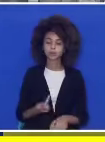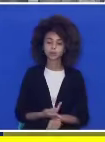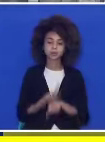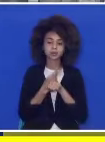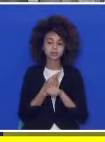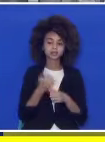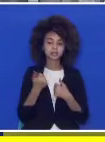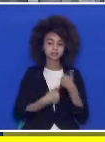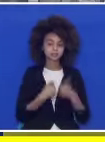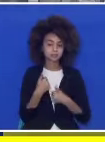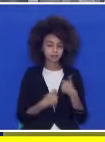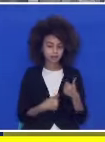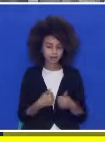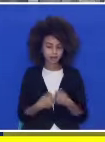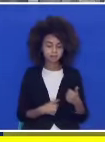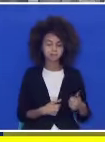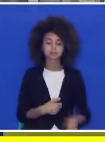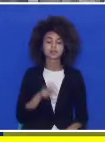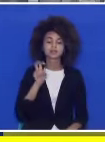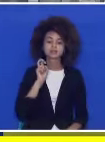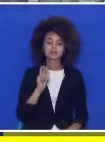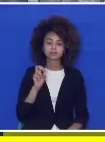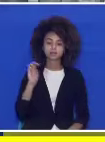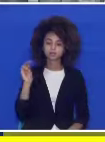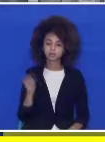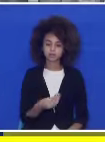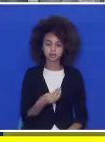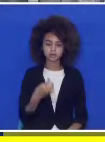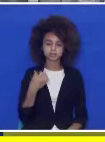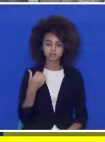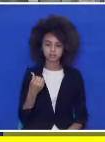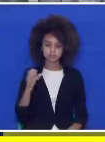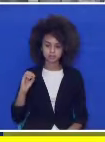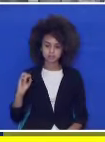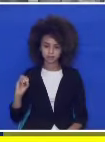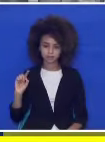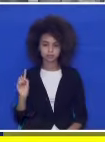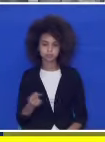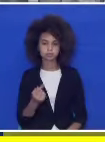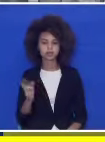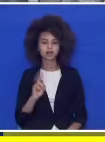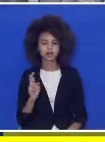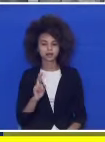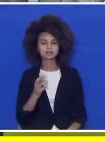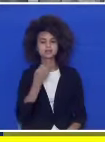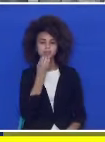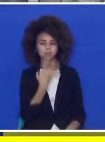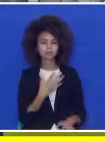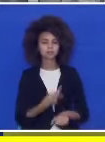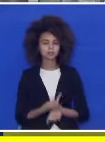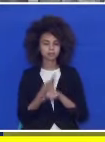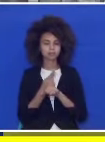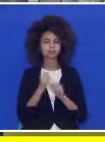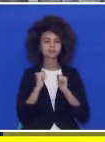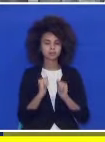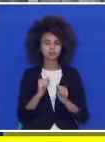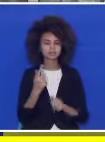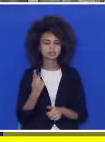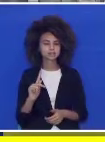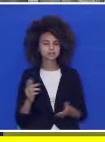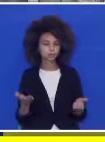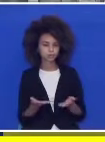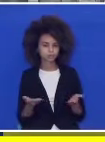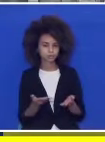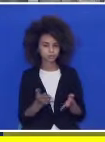prêmio estimado hoje na Time Mania é de 5 milhões e 600 mil reais. Um bom prêmio, pode sair para você hoje. Bola azul,